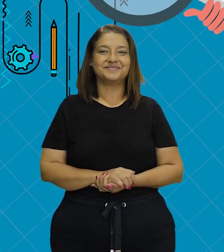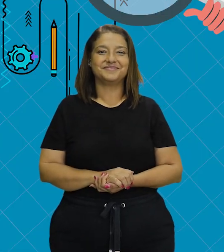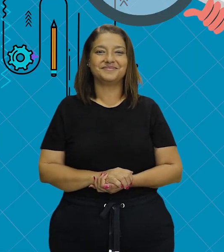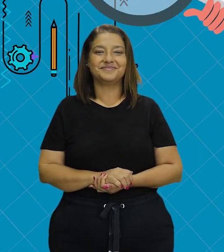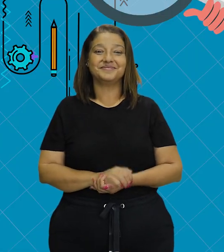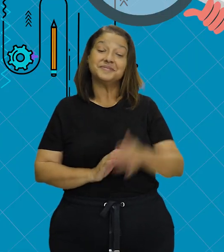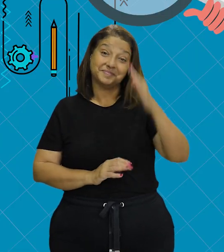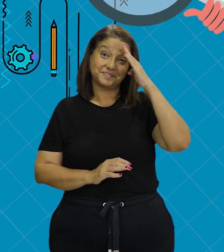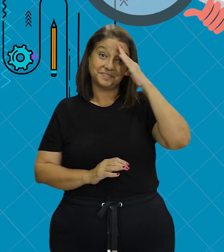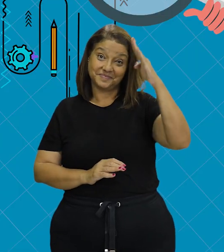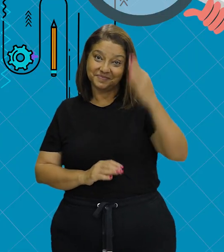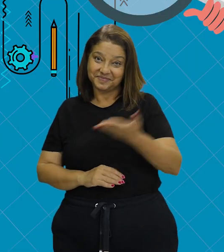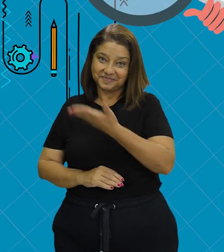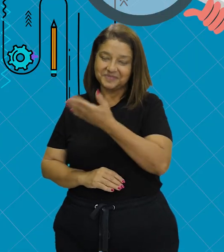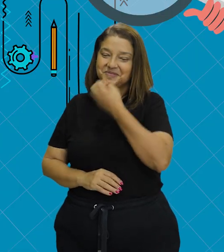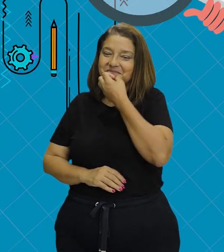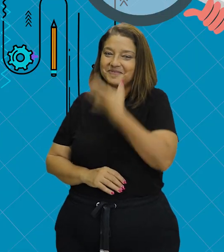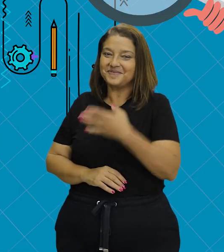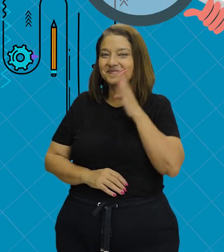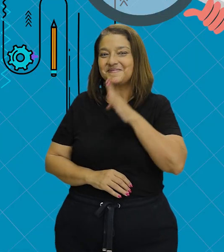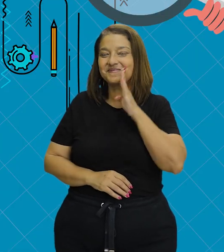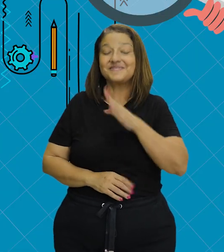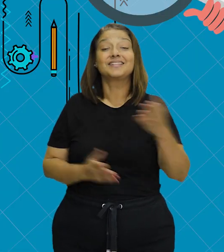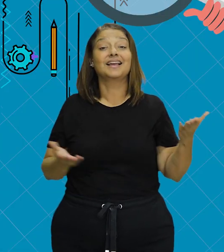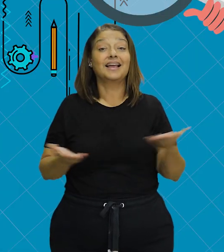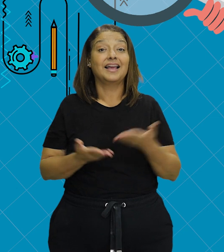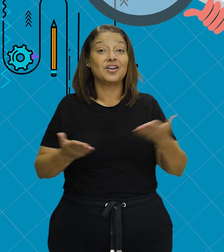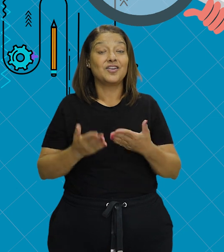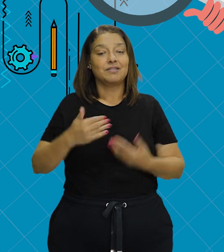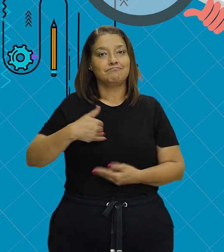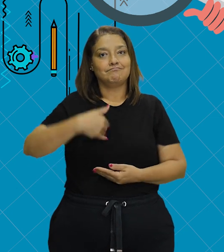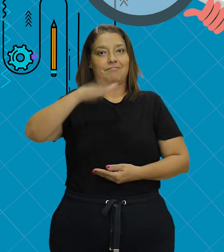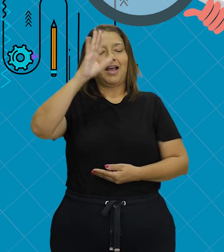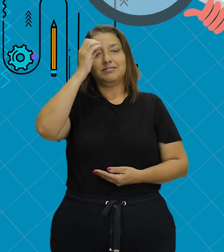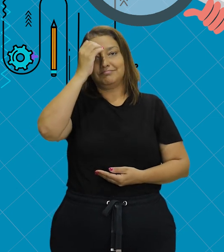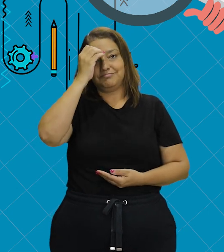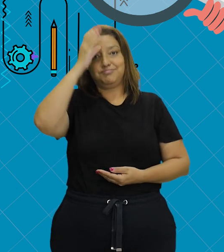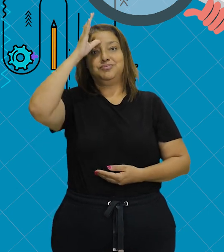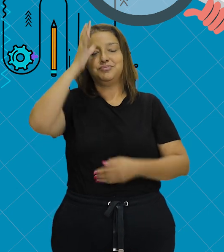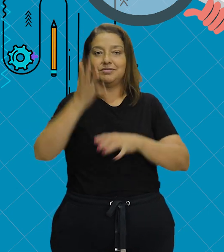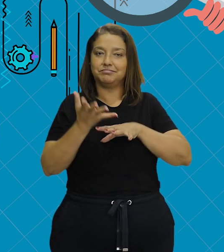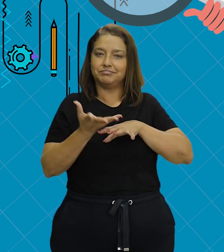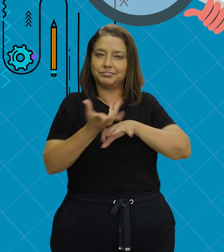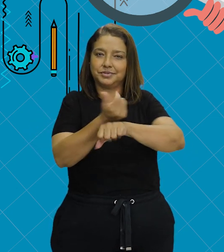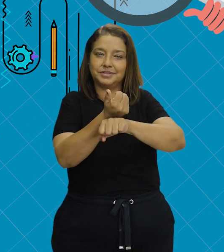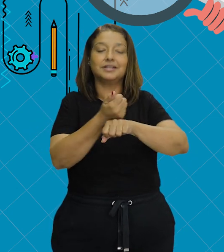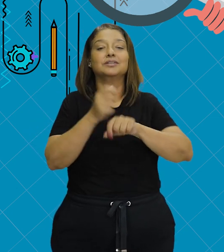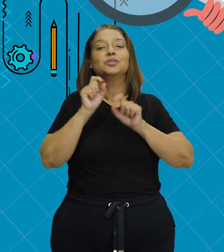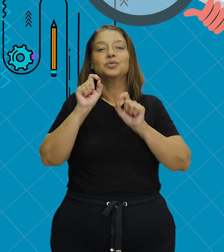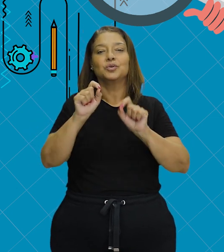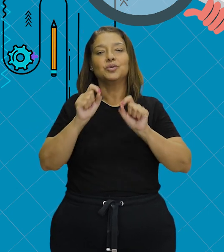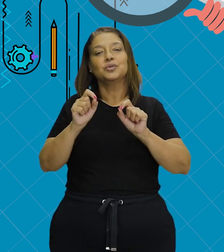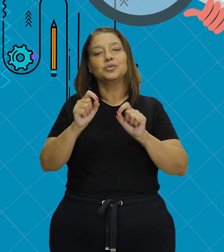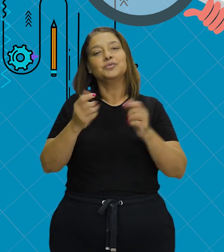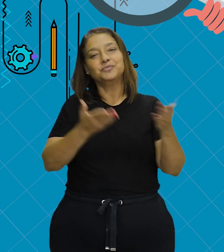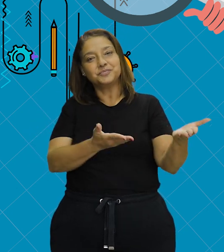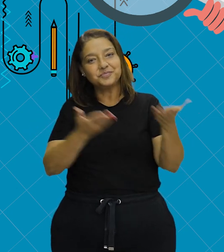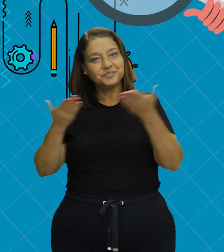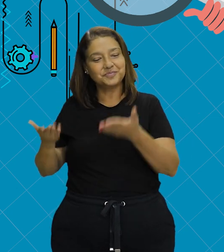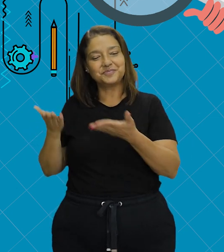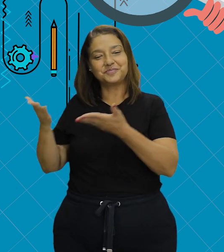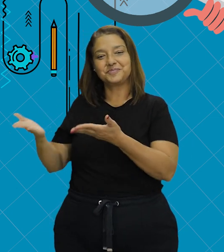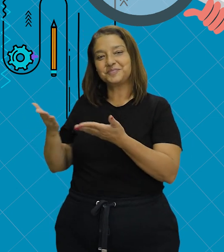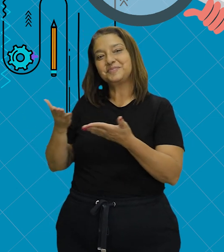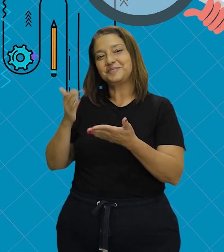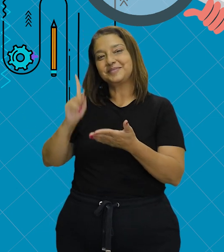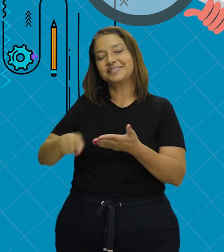Valeu, professor Ailton. Ficou muito legal. E para ampliar as possibilidades de desenvolver as habilidades, vamos com a